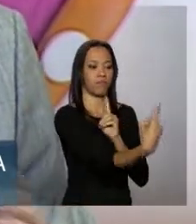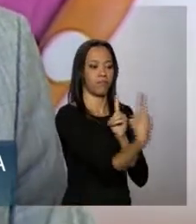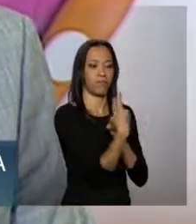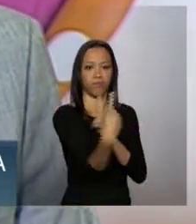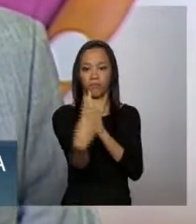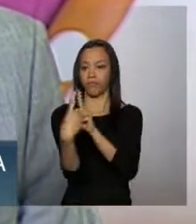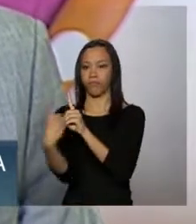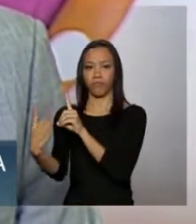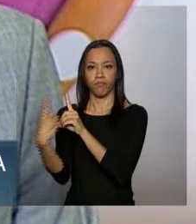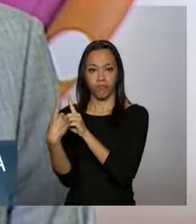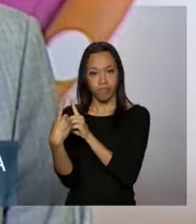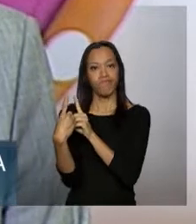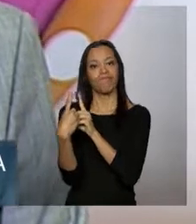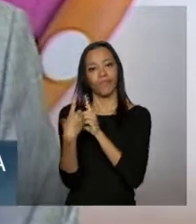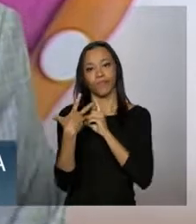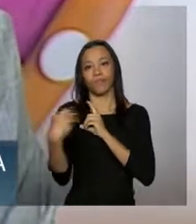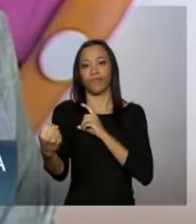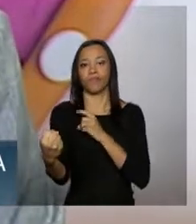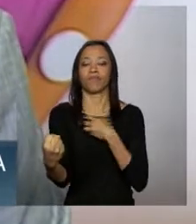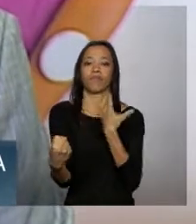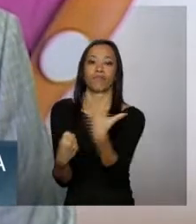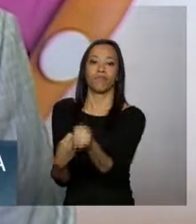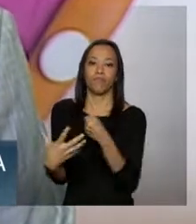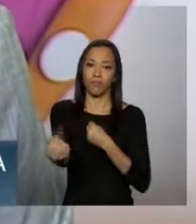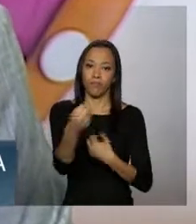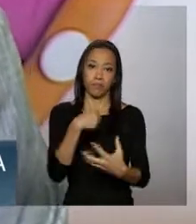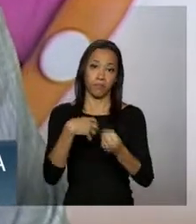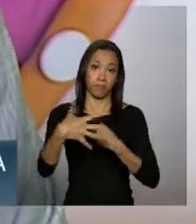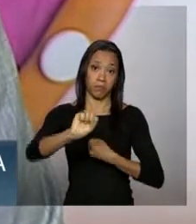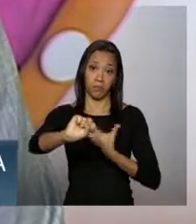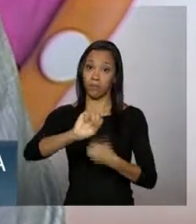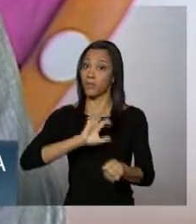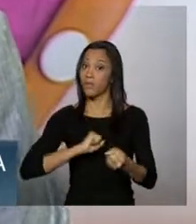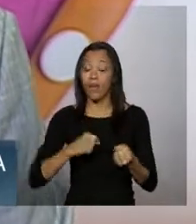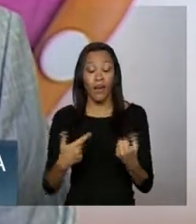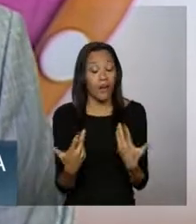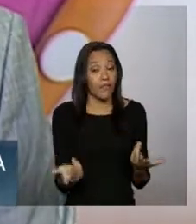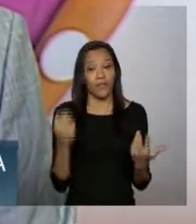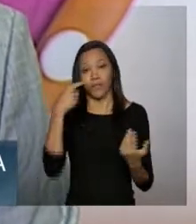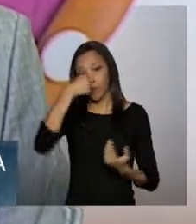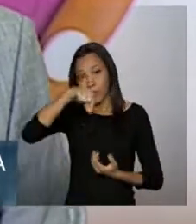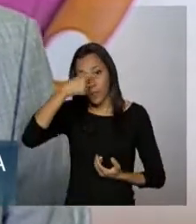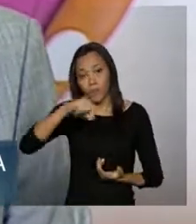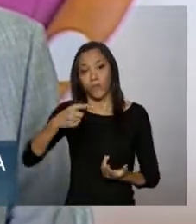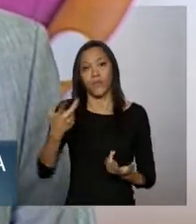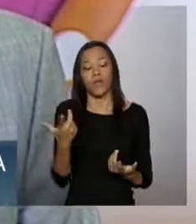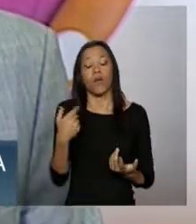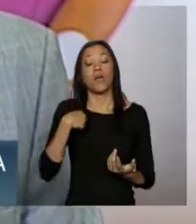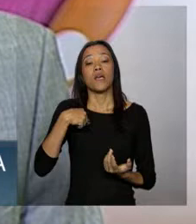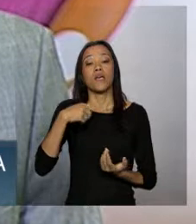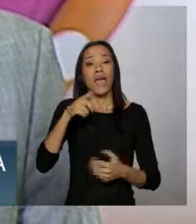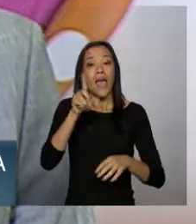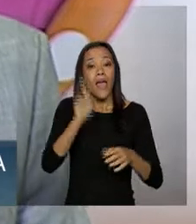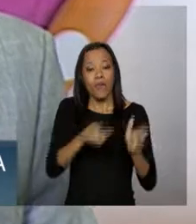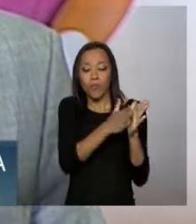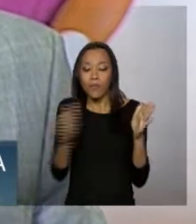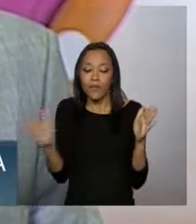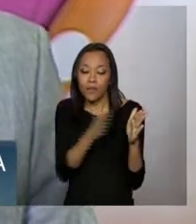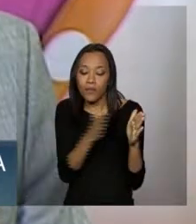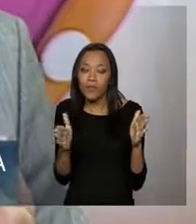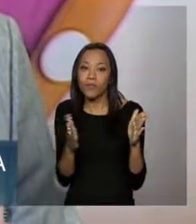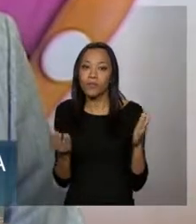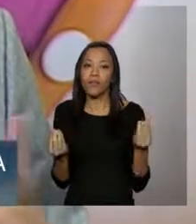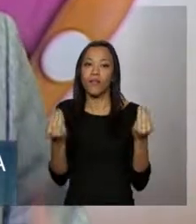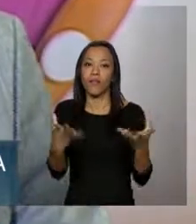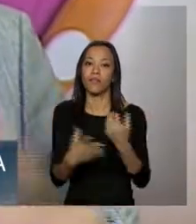Então, é decisivo que a gente consiga fazer a vacinação num período em que nós consigamos conferir a elas proteção, ou